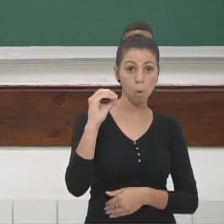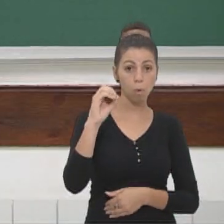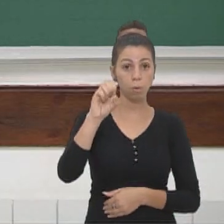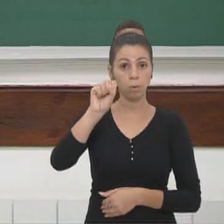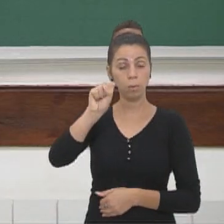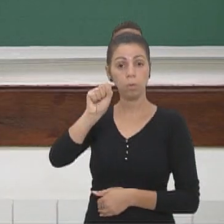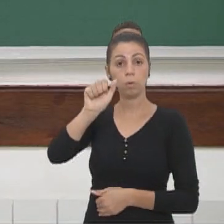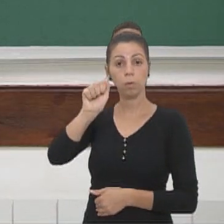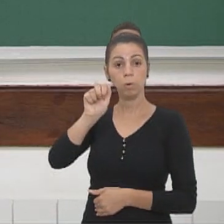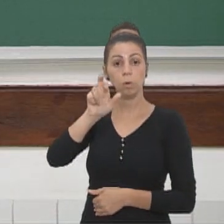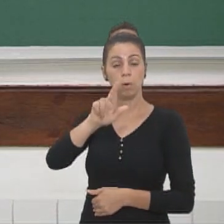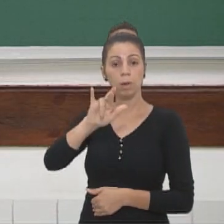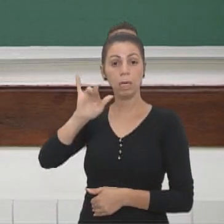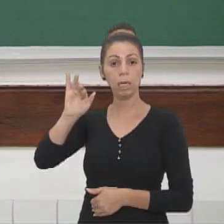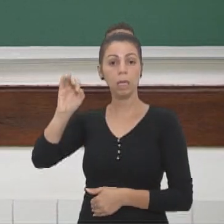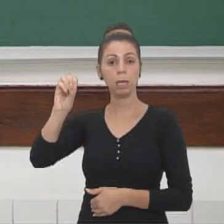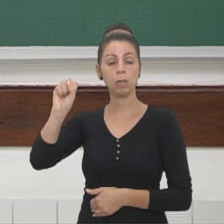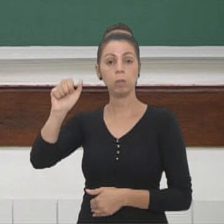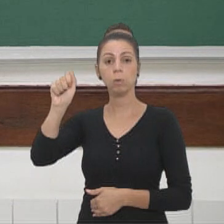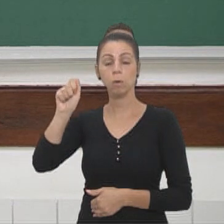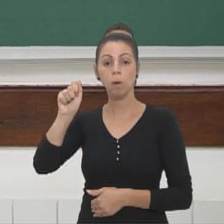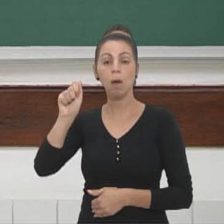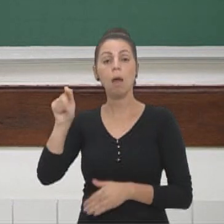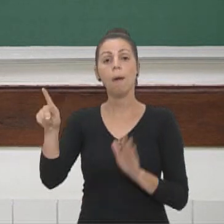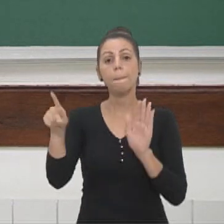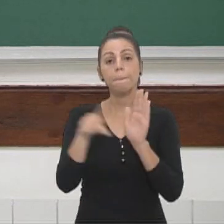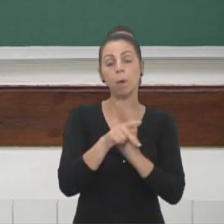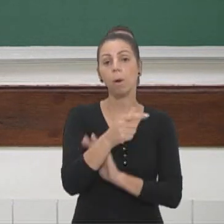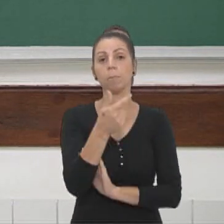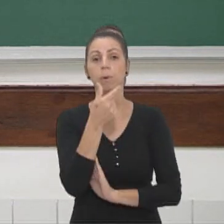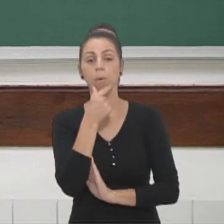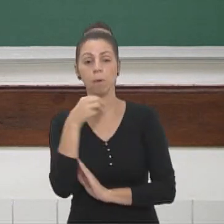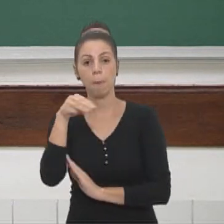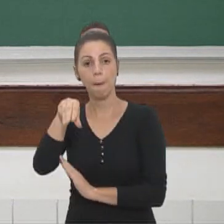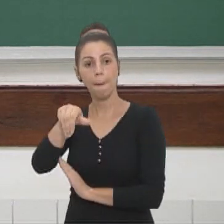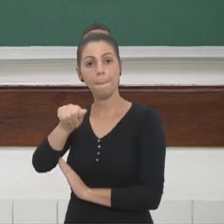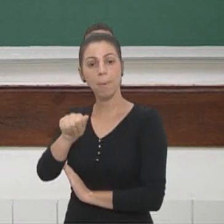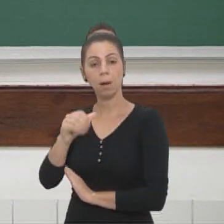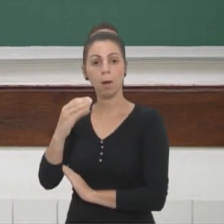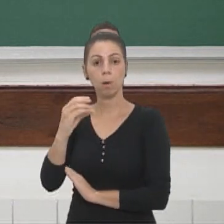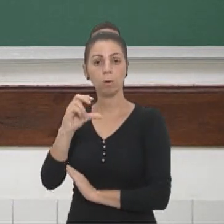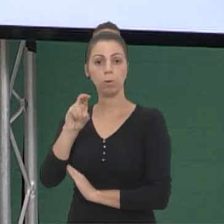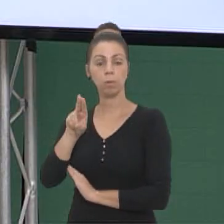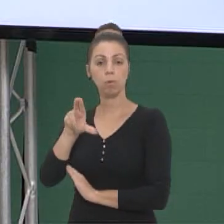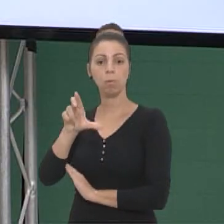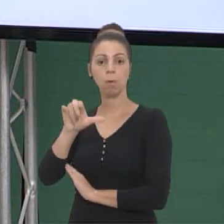la sonrisa, palavra feminina em espanhol. Ação e efeito de sonreír.